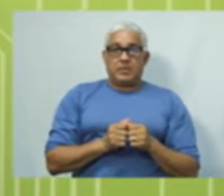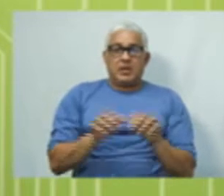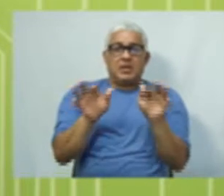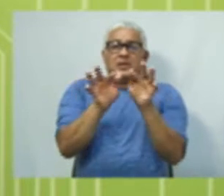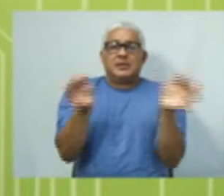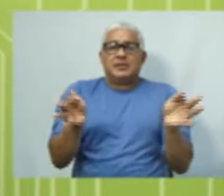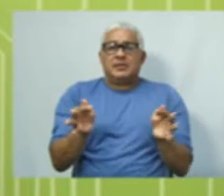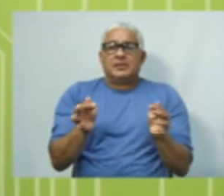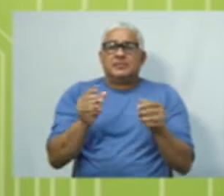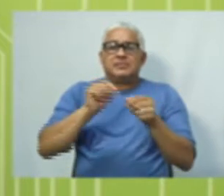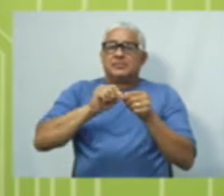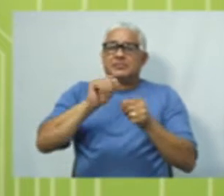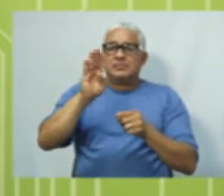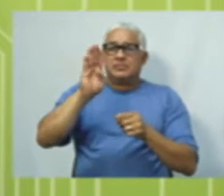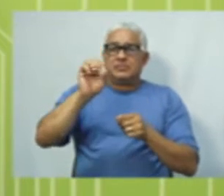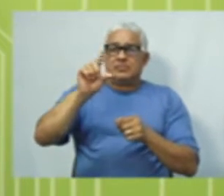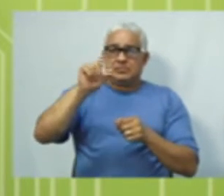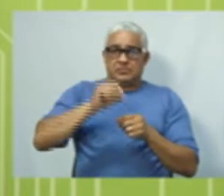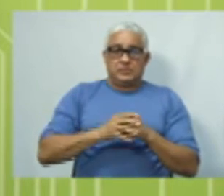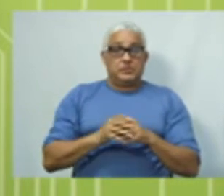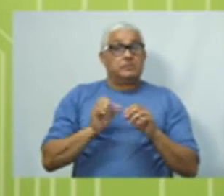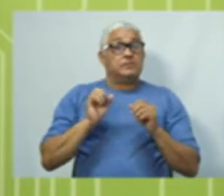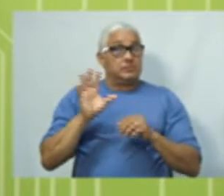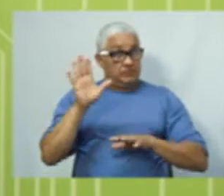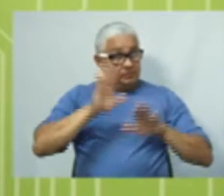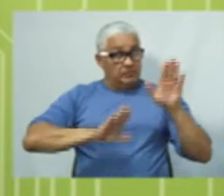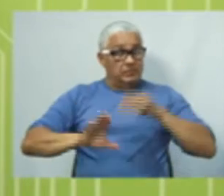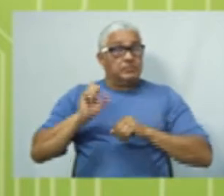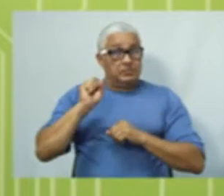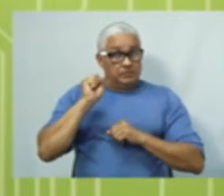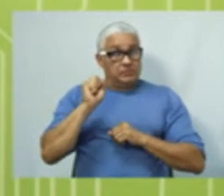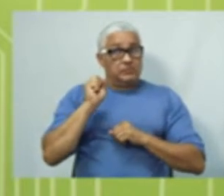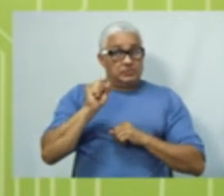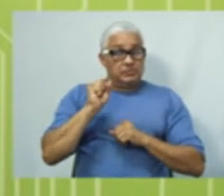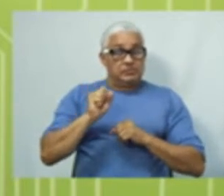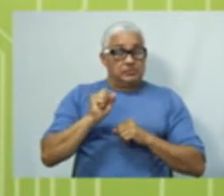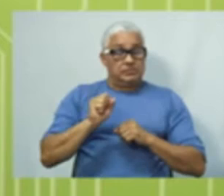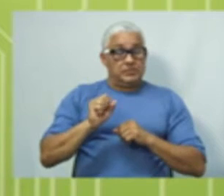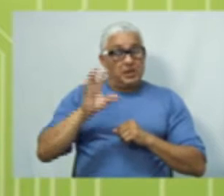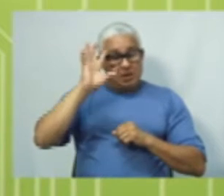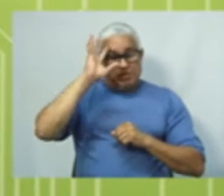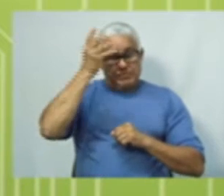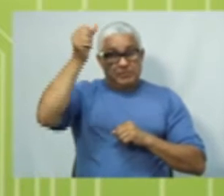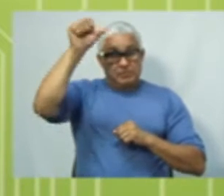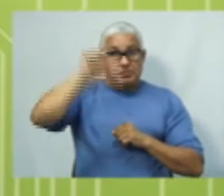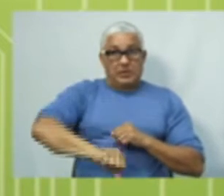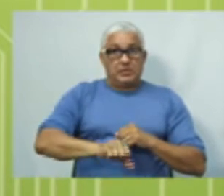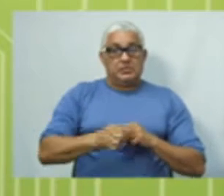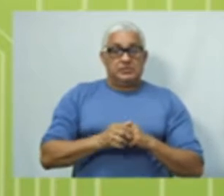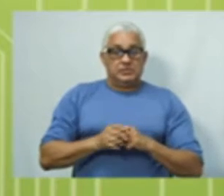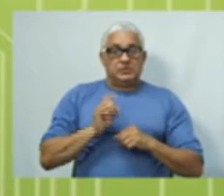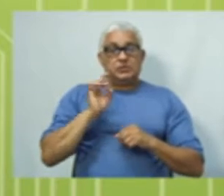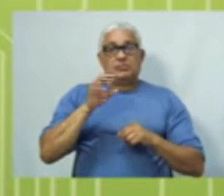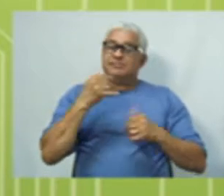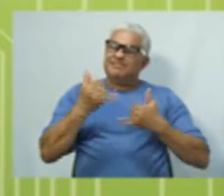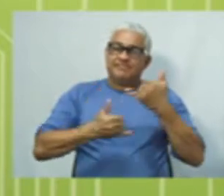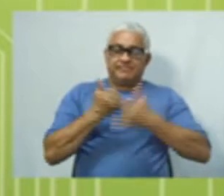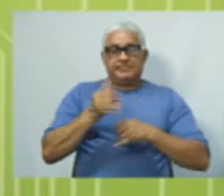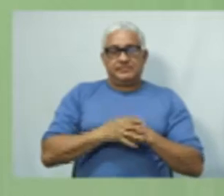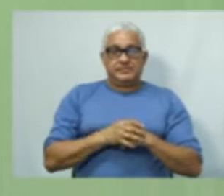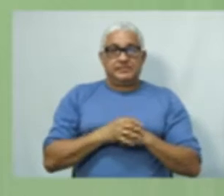bolo. Então tá, esse bolo aí pode dar prejuízo para vocês, tá bom? Só para a gente dar uma descontraída. Mas vamos